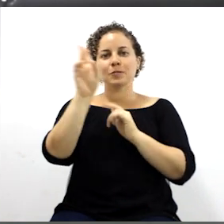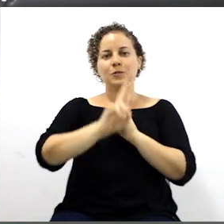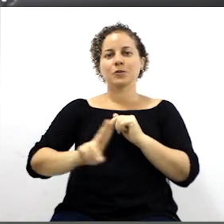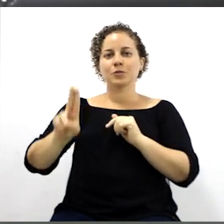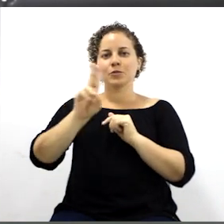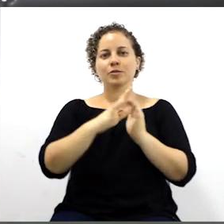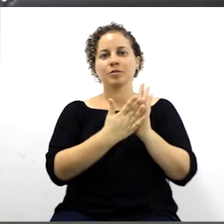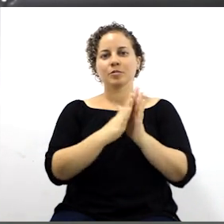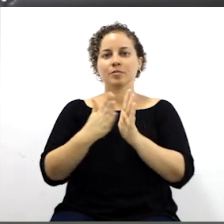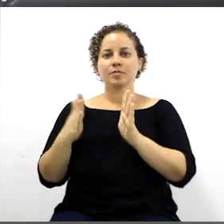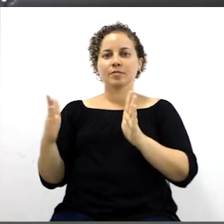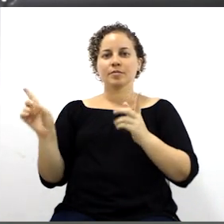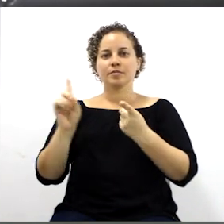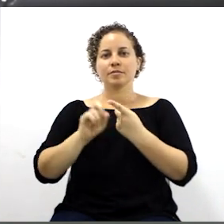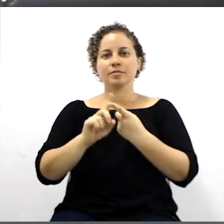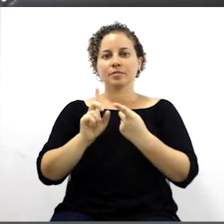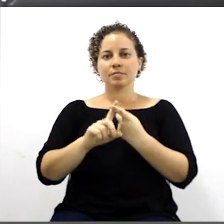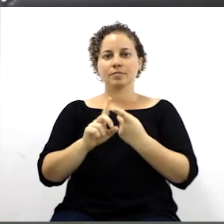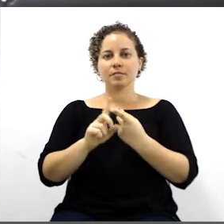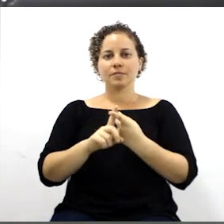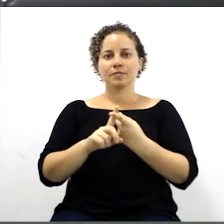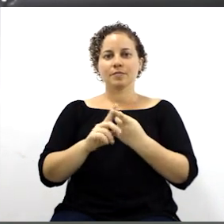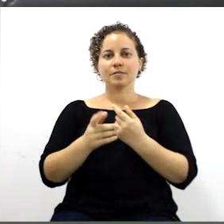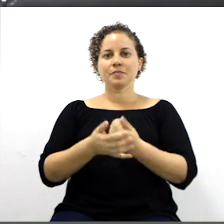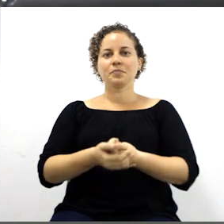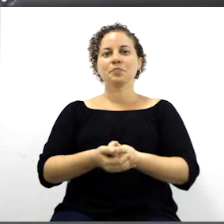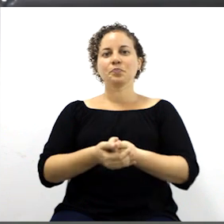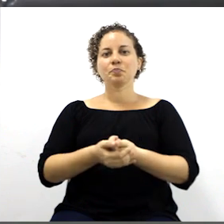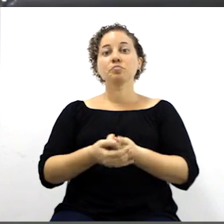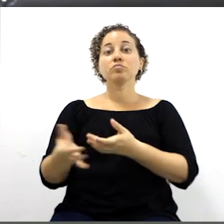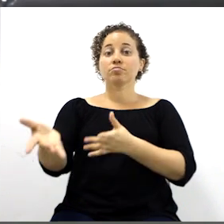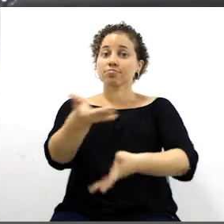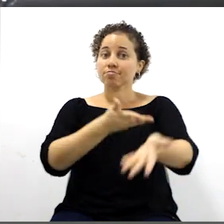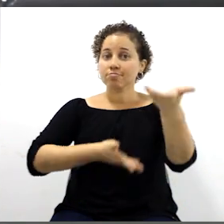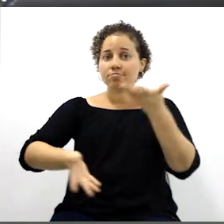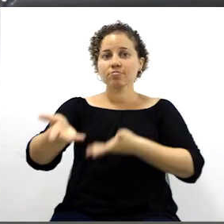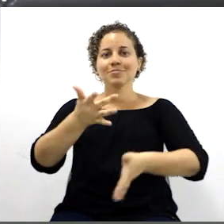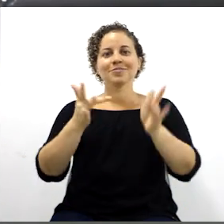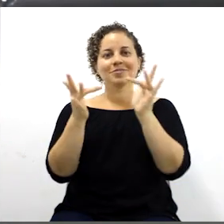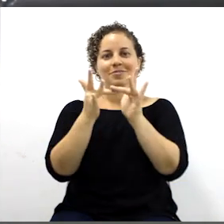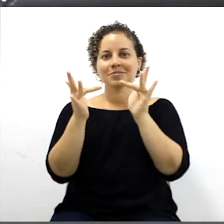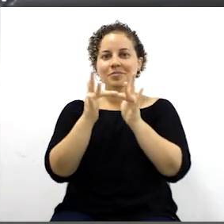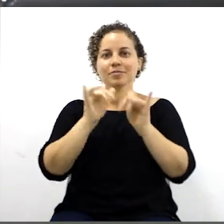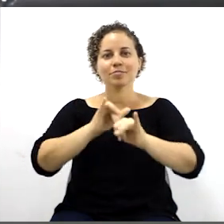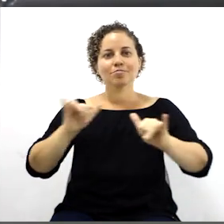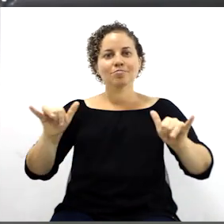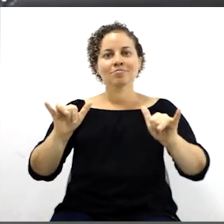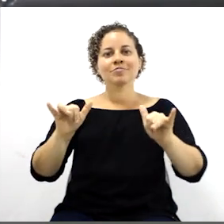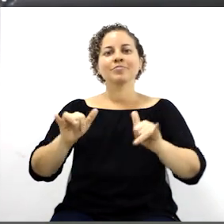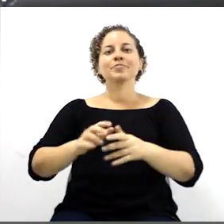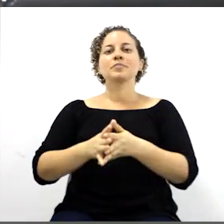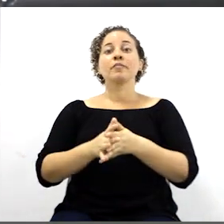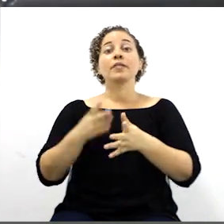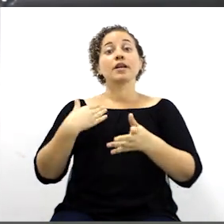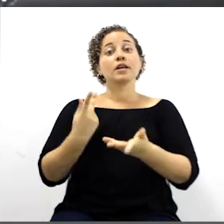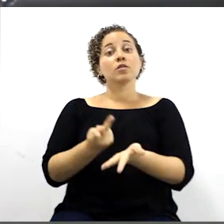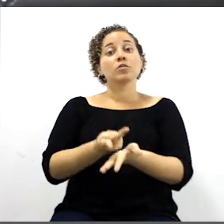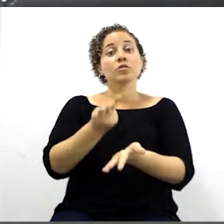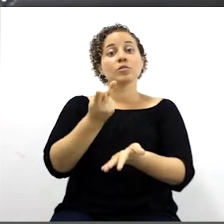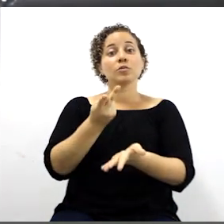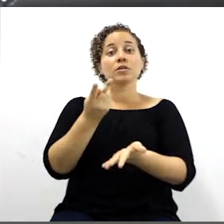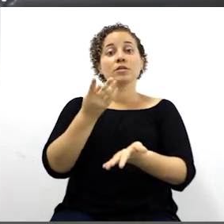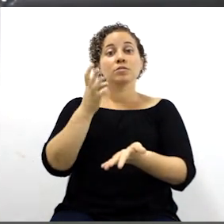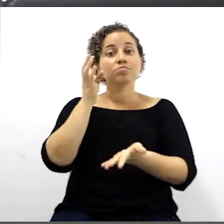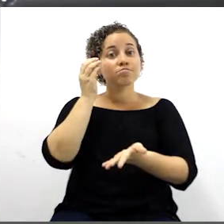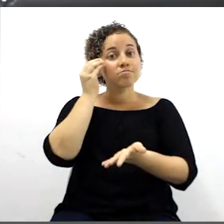da biblioteca e desenvolve habilidade de interação permanente com os sistemas de informação. É assim que ela considera o que